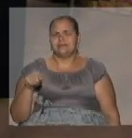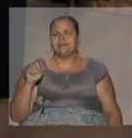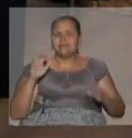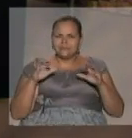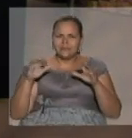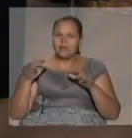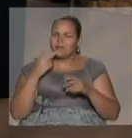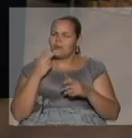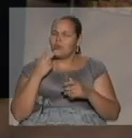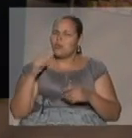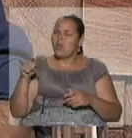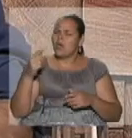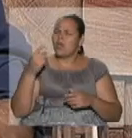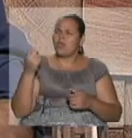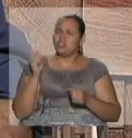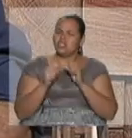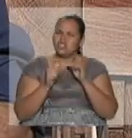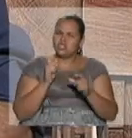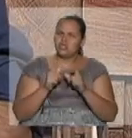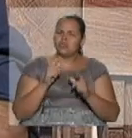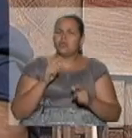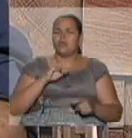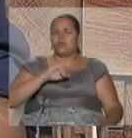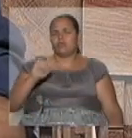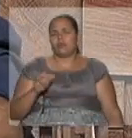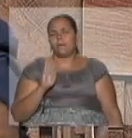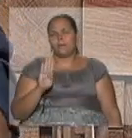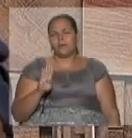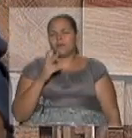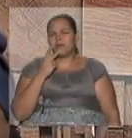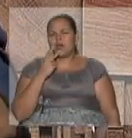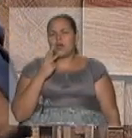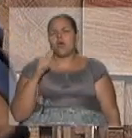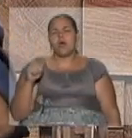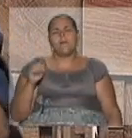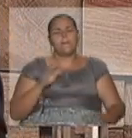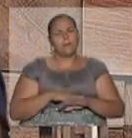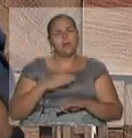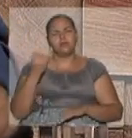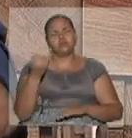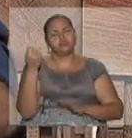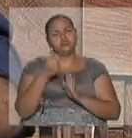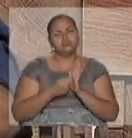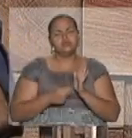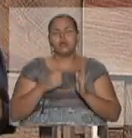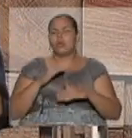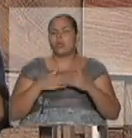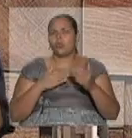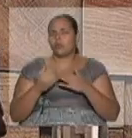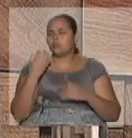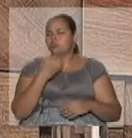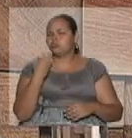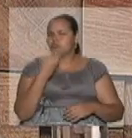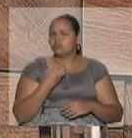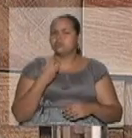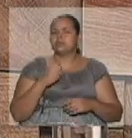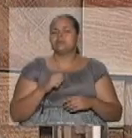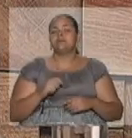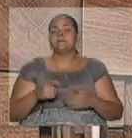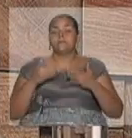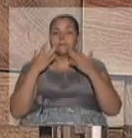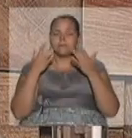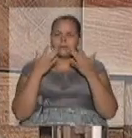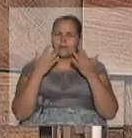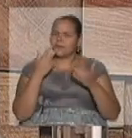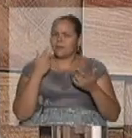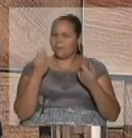que a obra de Maria Clara era muito mais importante do que qualquer música que se pudesse colocar na peça, quer dizer, como quem